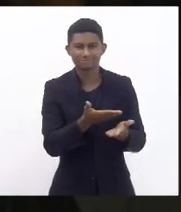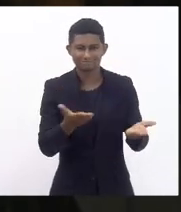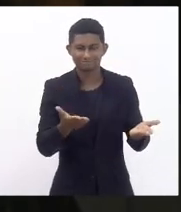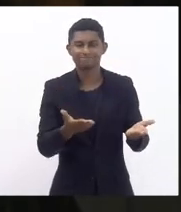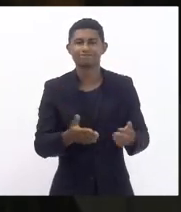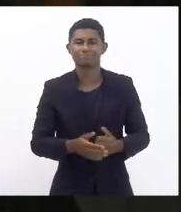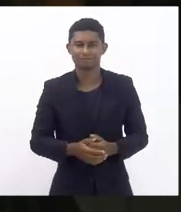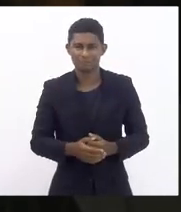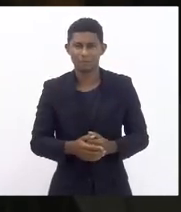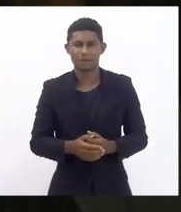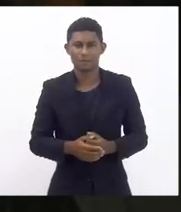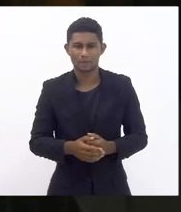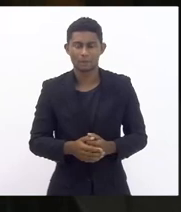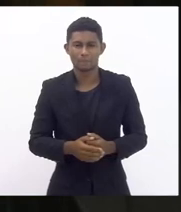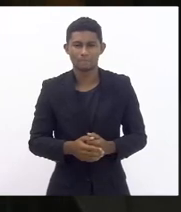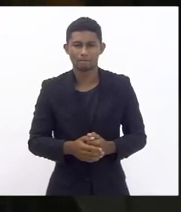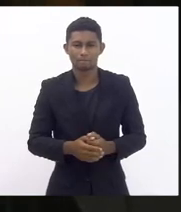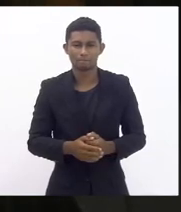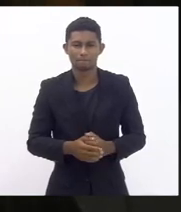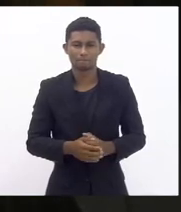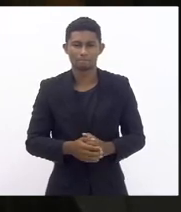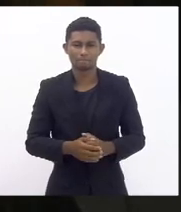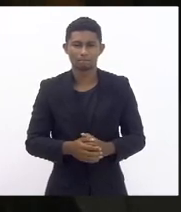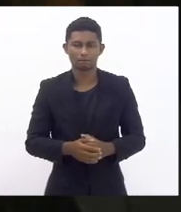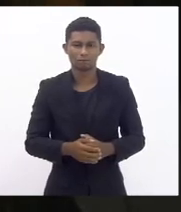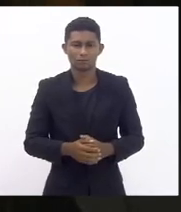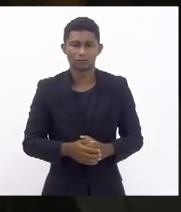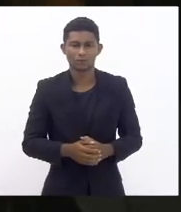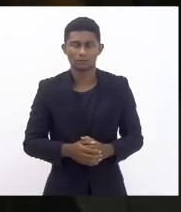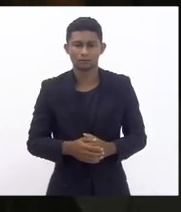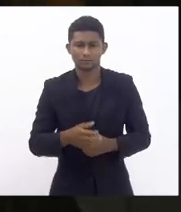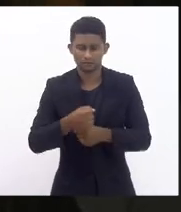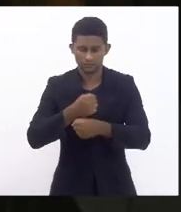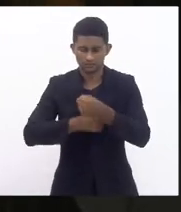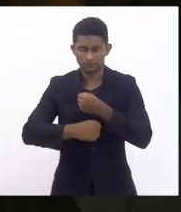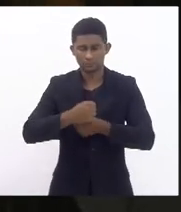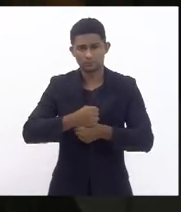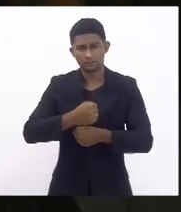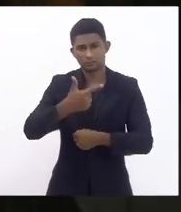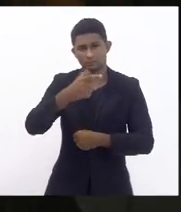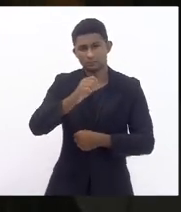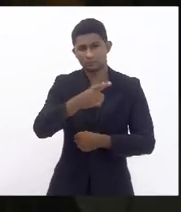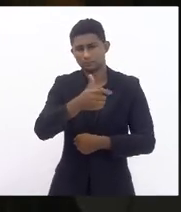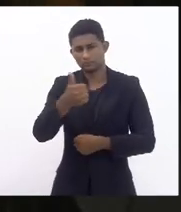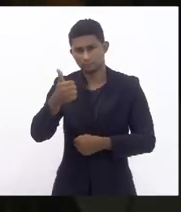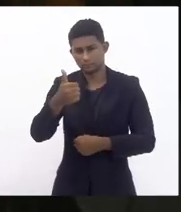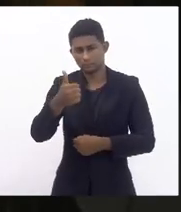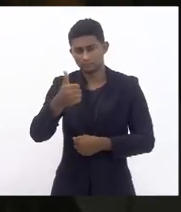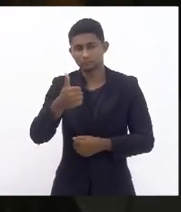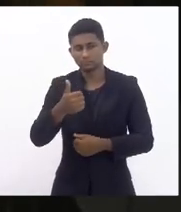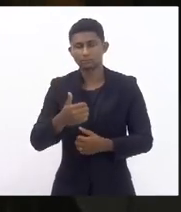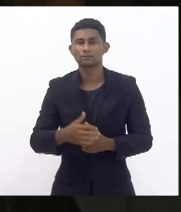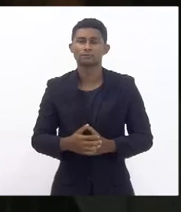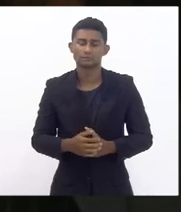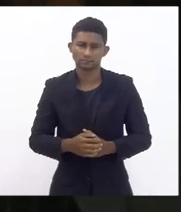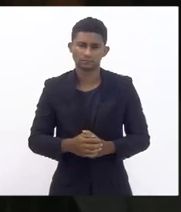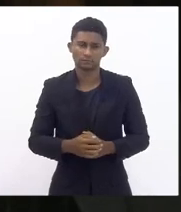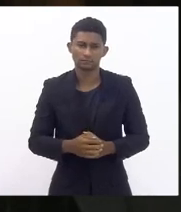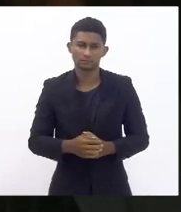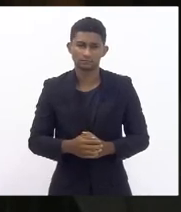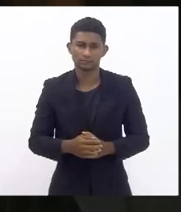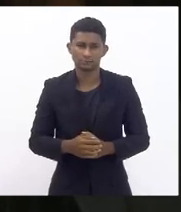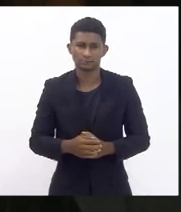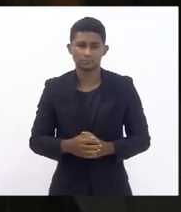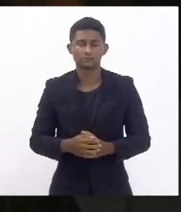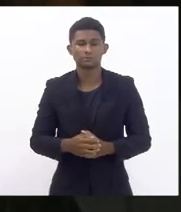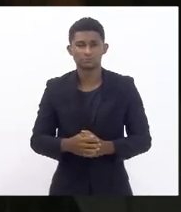de violência, mas é a violência letal. O ano de 2021, deputada Tia Ju, nós,